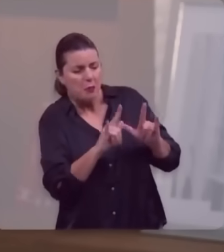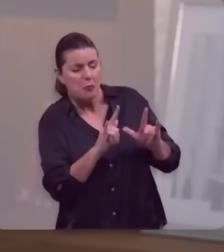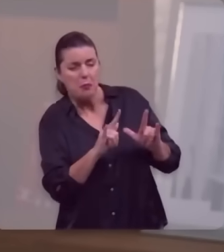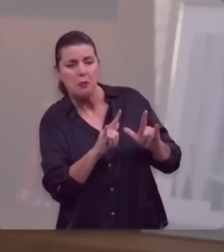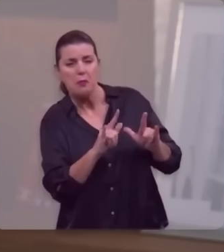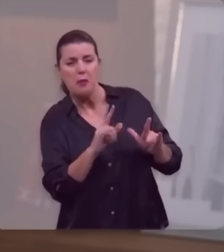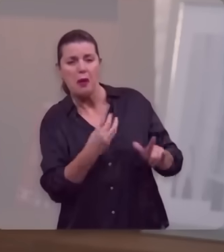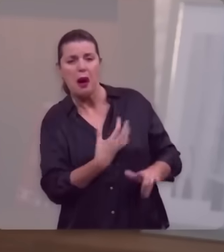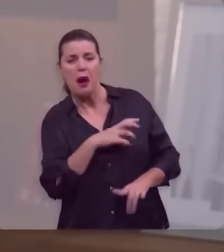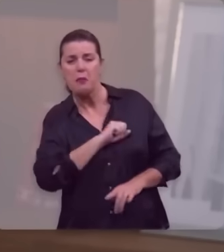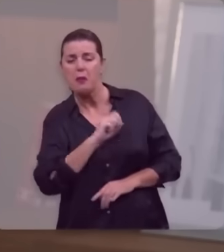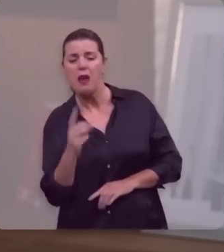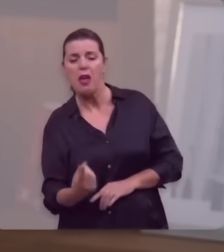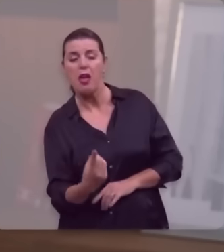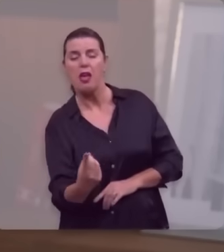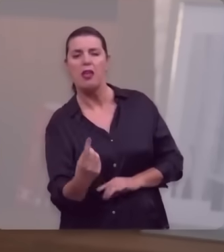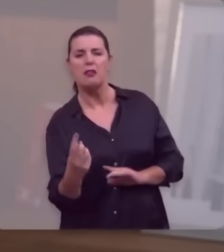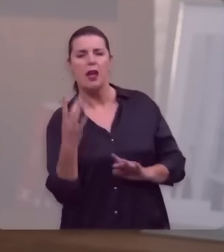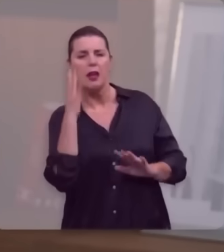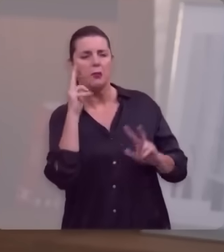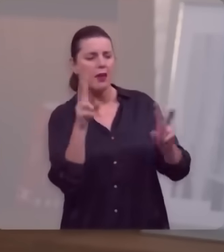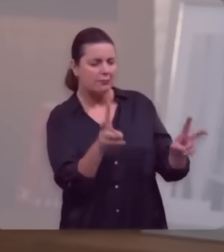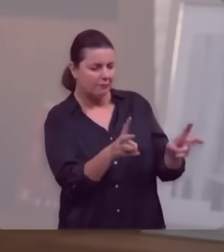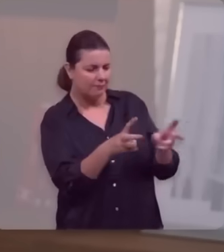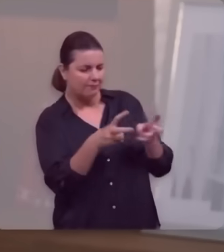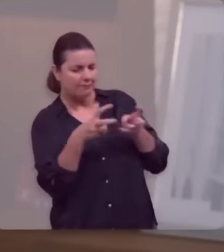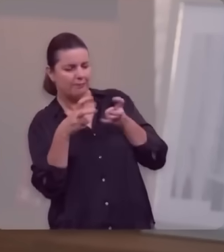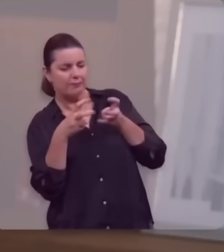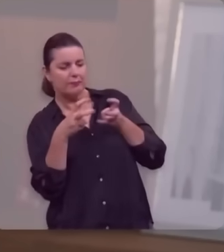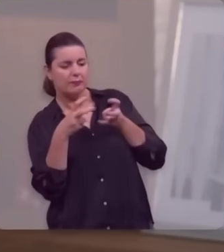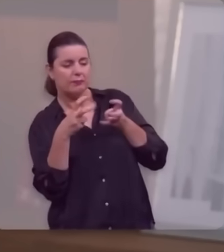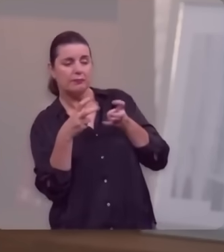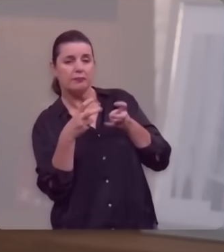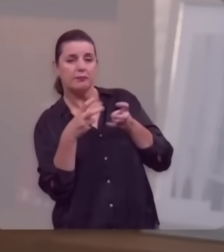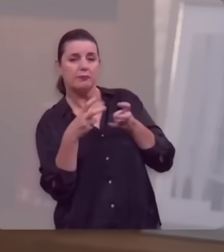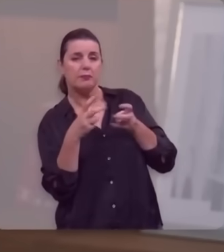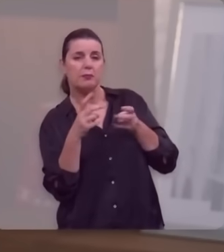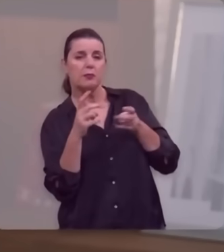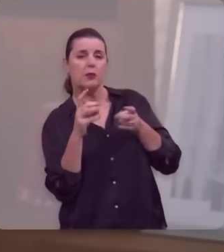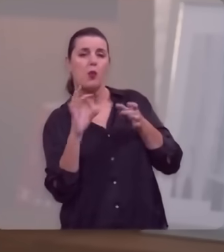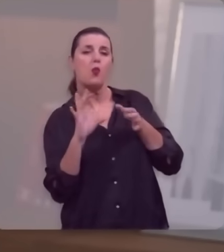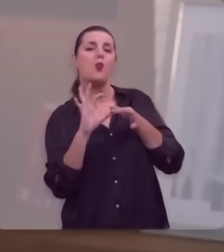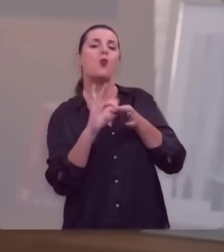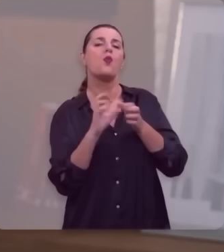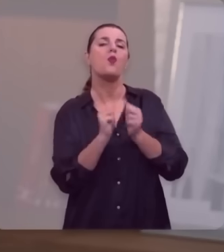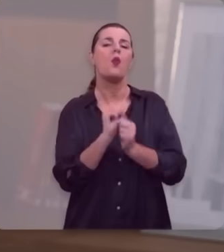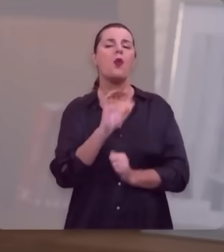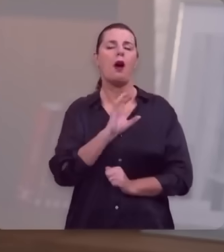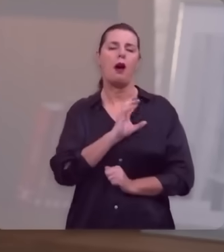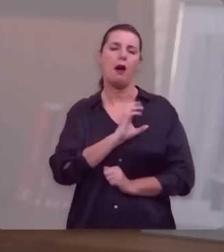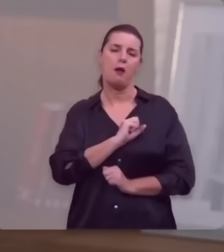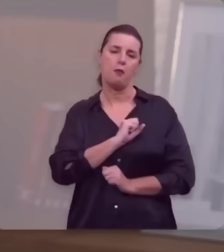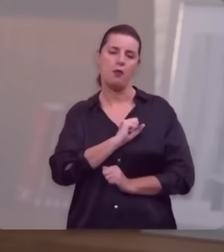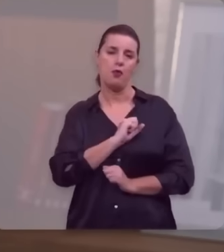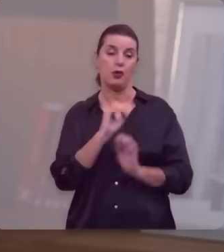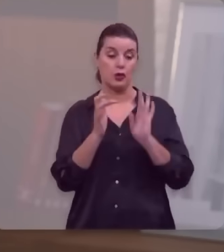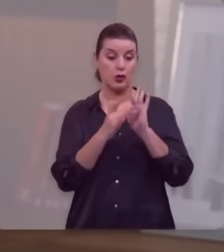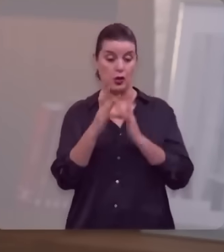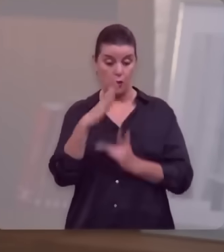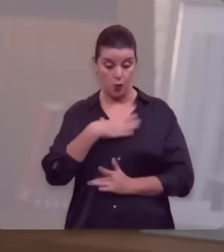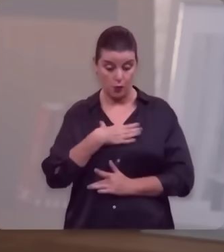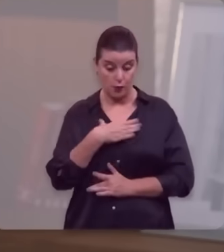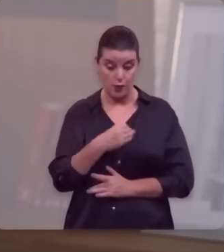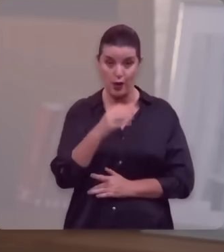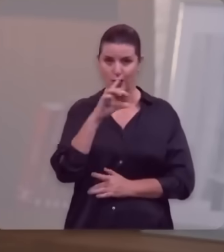eterno e ele nos atraiu para si com cordas de amor e Jesus o filho de Deus